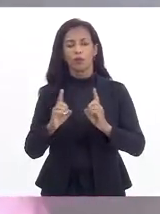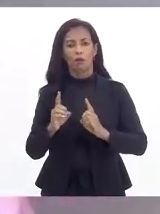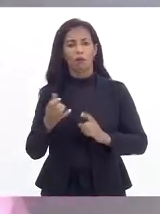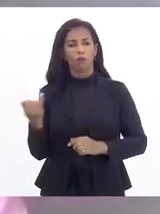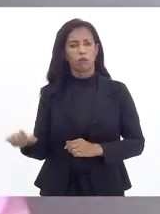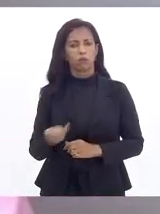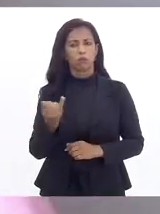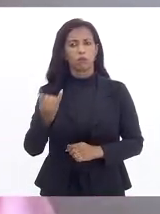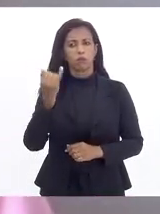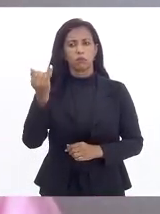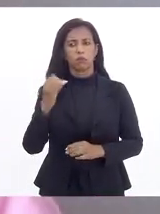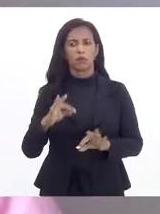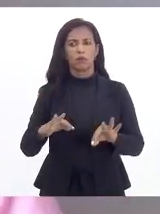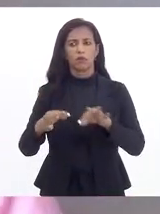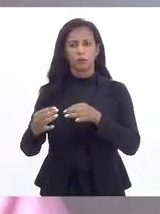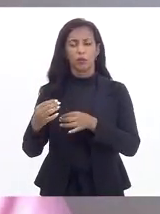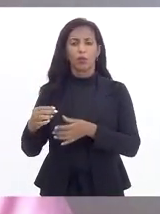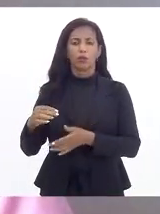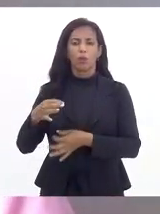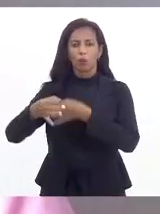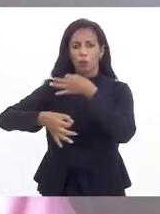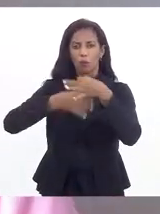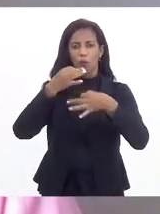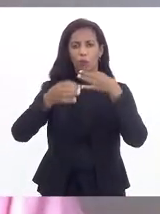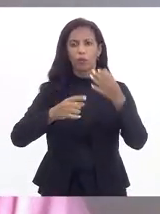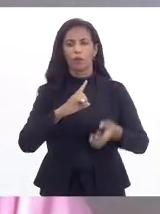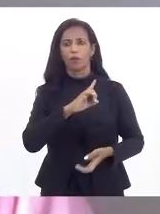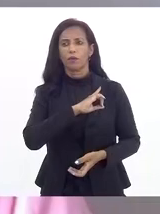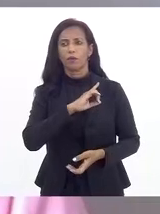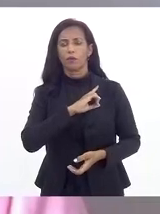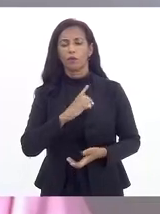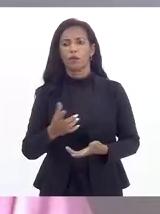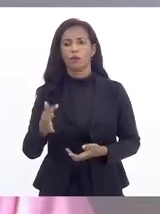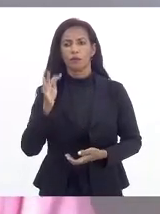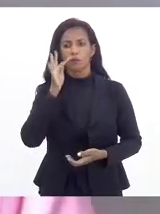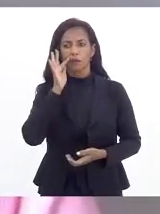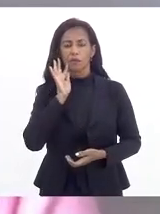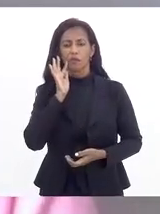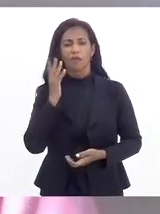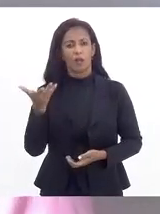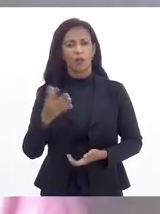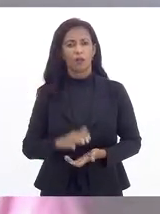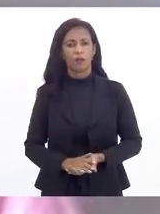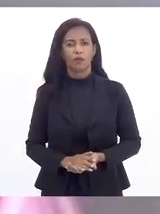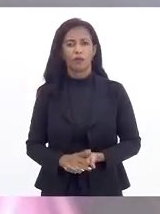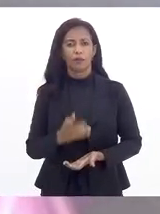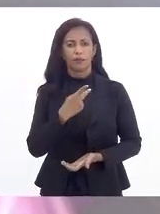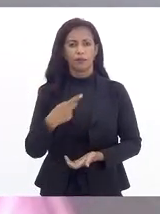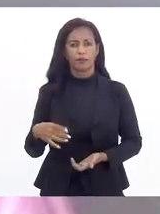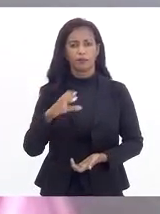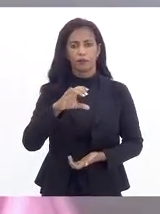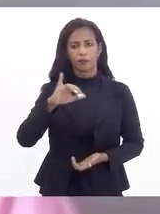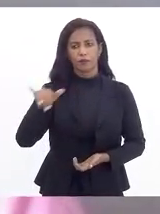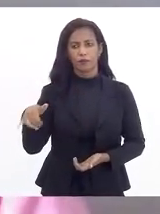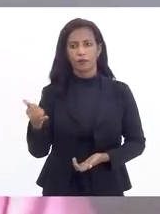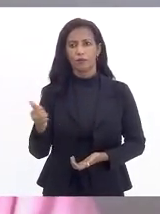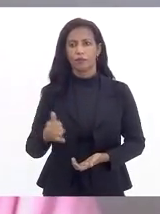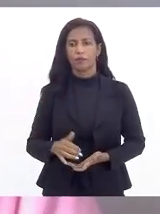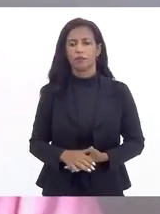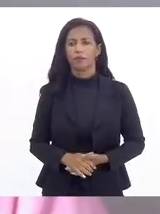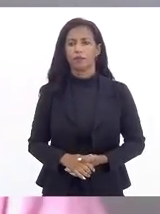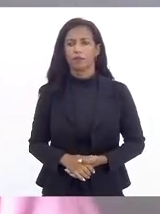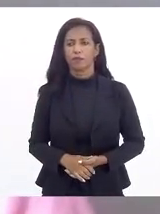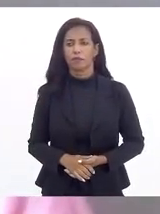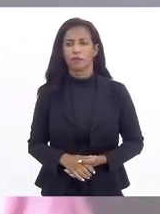salutar todos os posicionamentos, deputada Marta Rocha, deputado Flávio, que é autor, presidente da CCJ, deputado Márcio